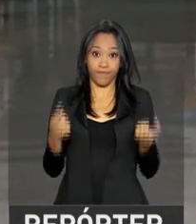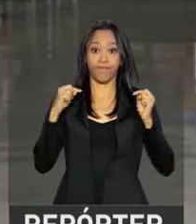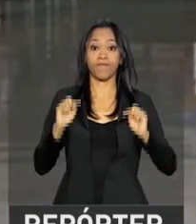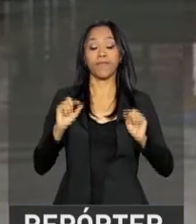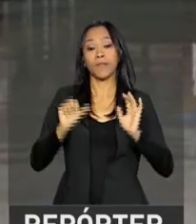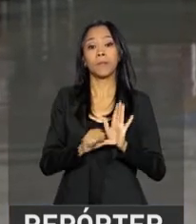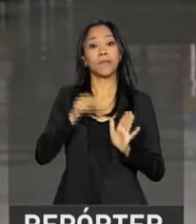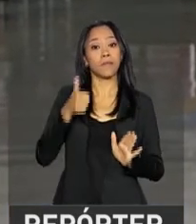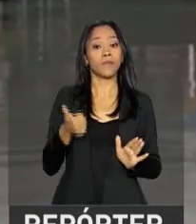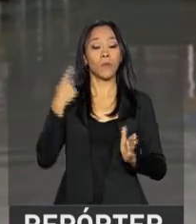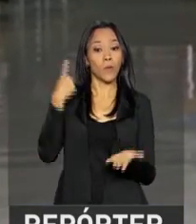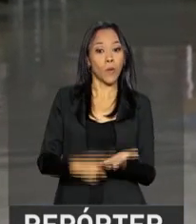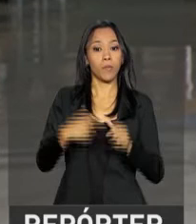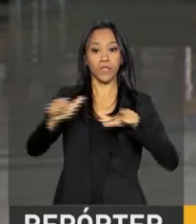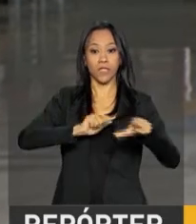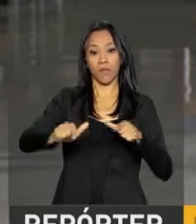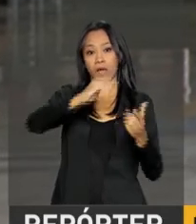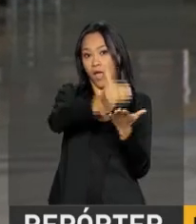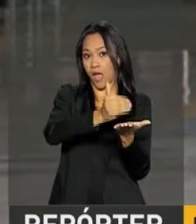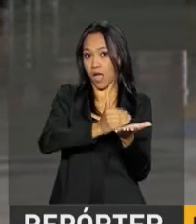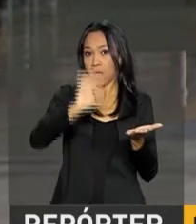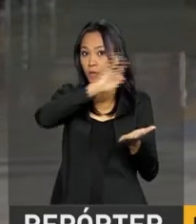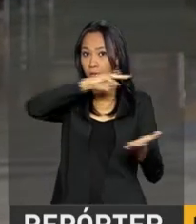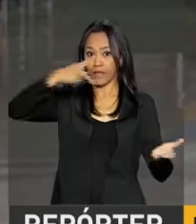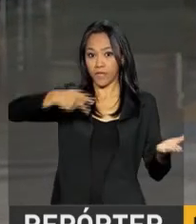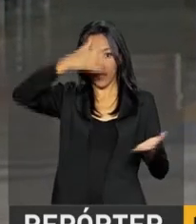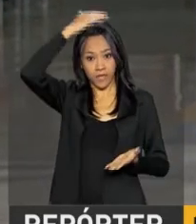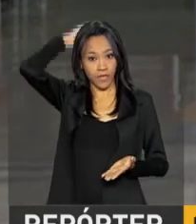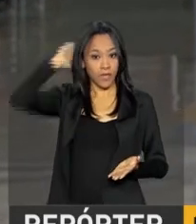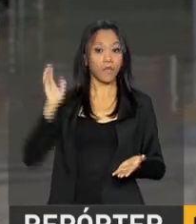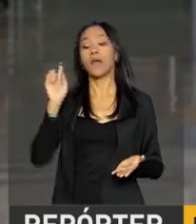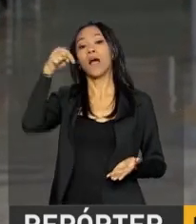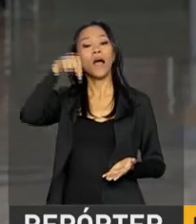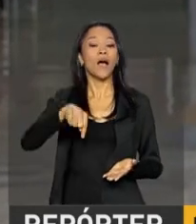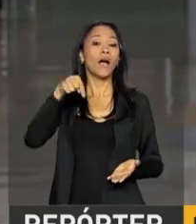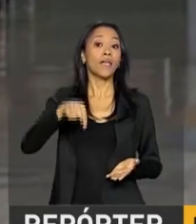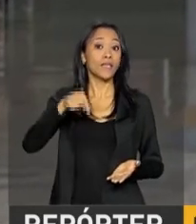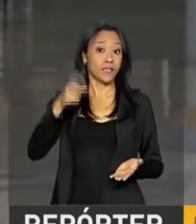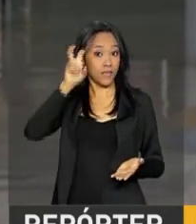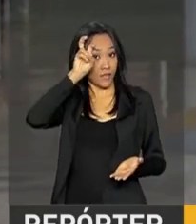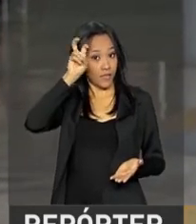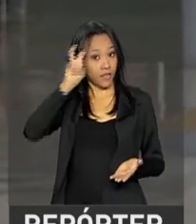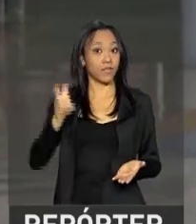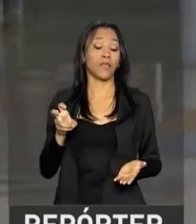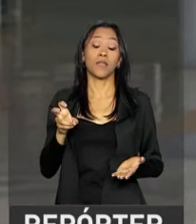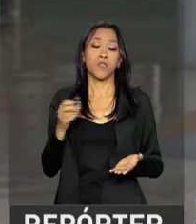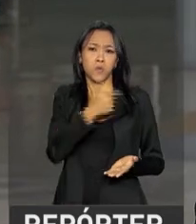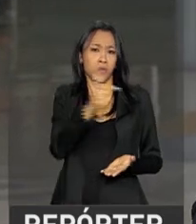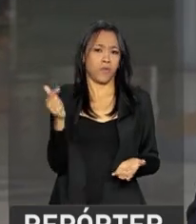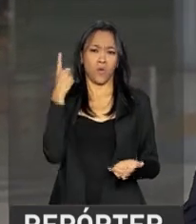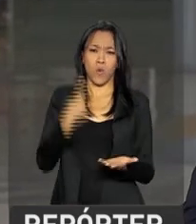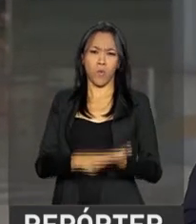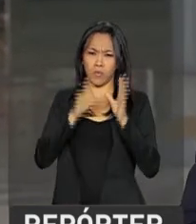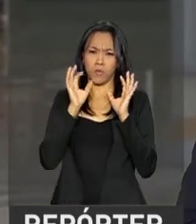primeiramente a agenda do presidente michel temer bom nesta quinta feira aqui no palácio do planalto ea agenda segue sem compromissos